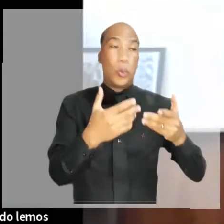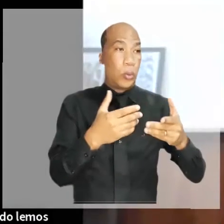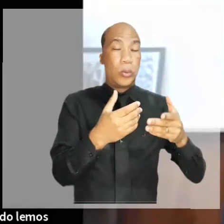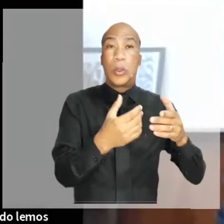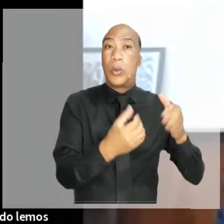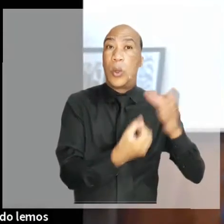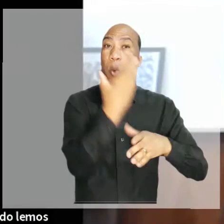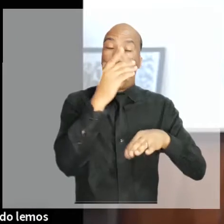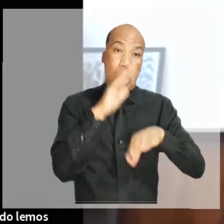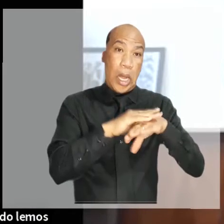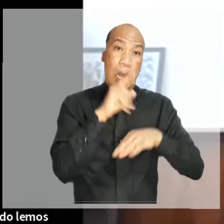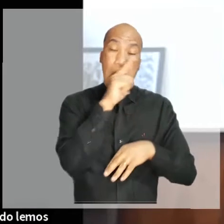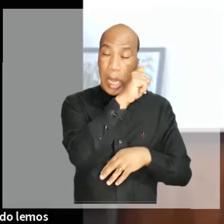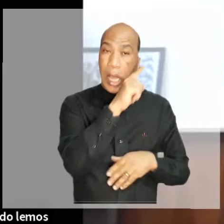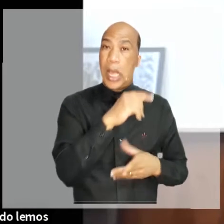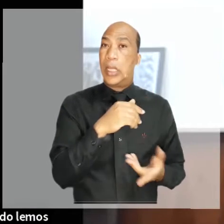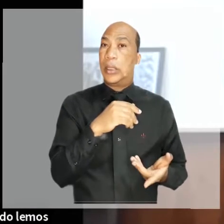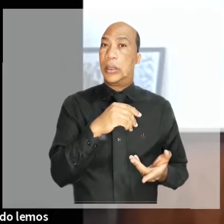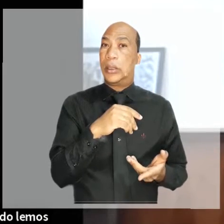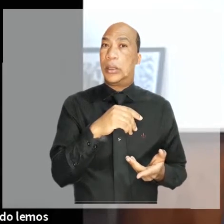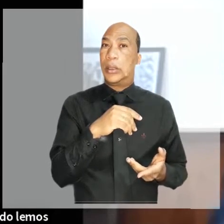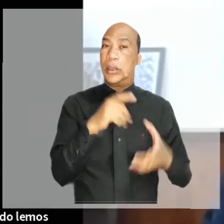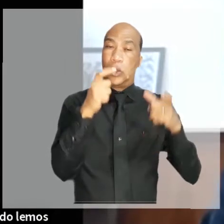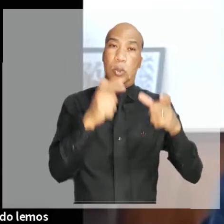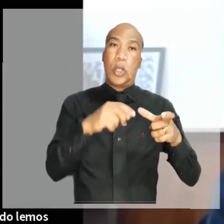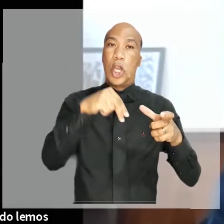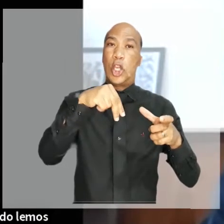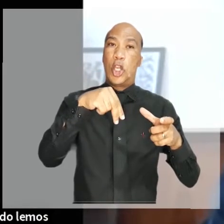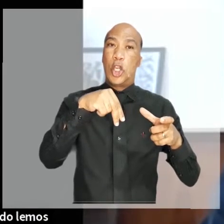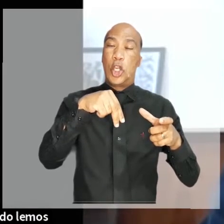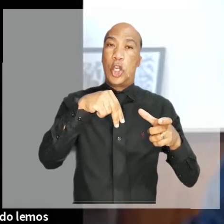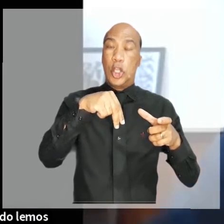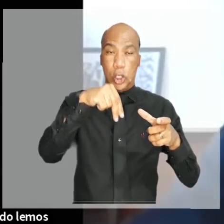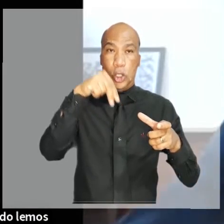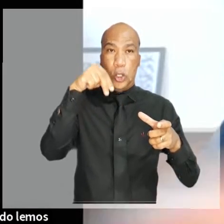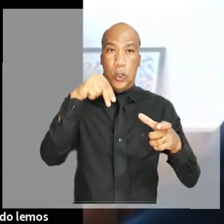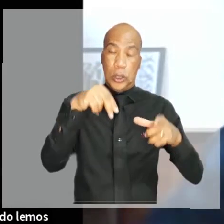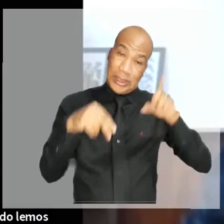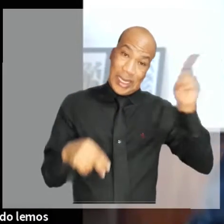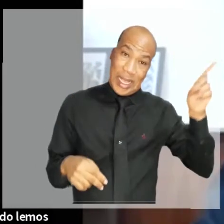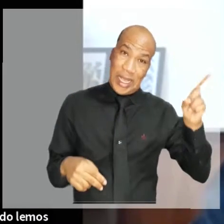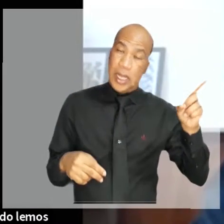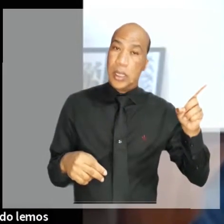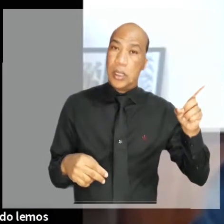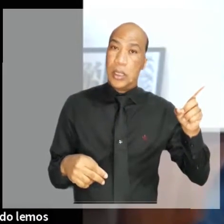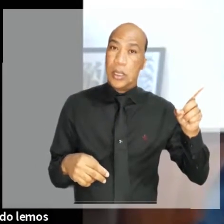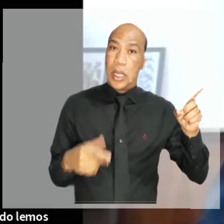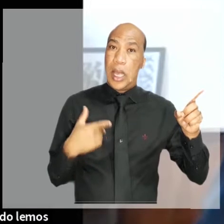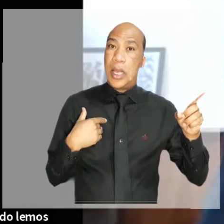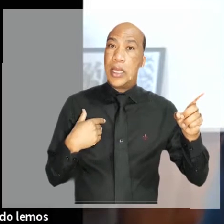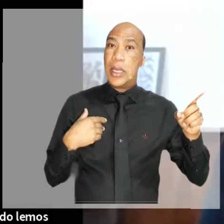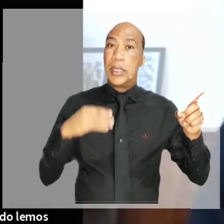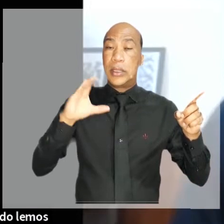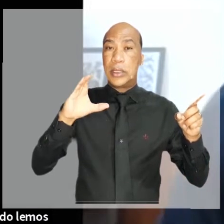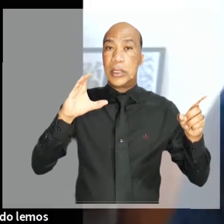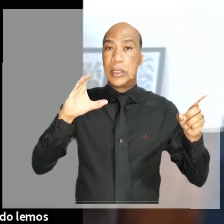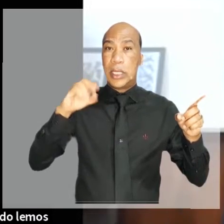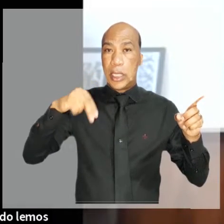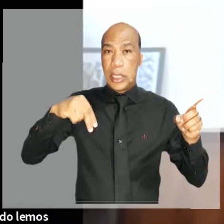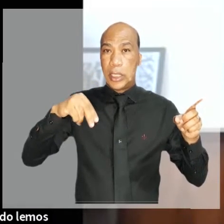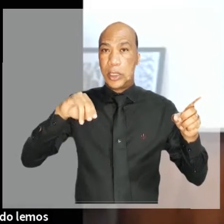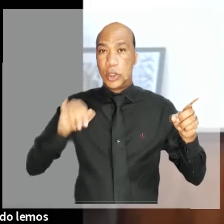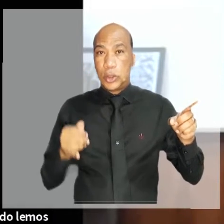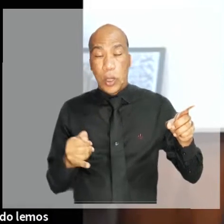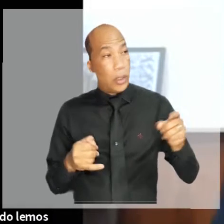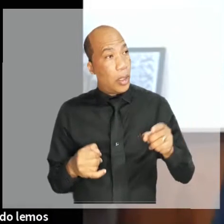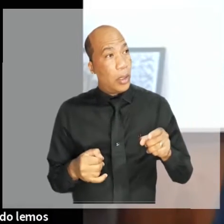surgiu lá, né, na região norte do país, foi trazida pelo CNJ e nacionalizada. E isso eu gosto